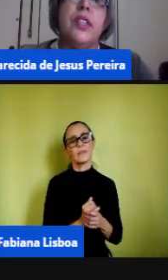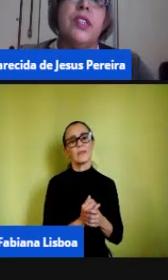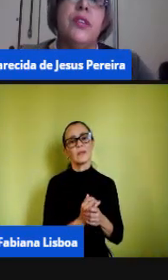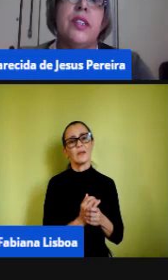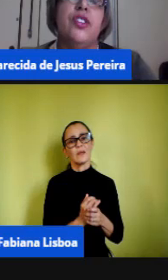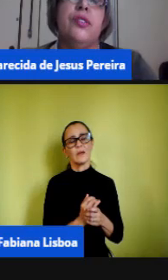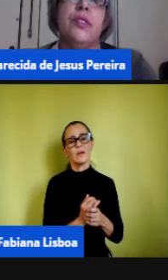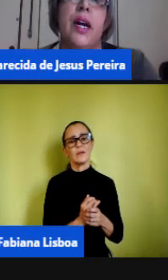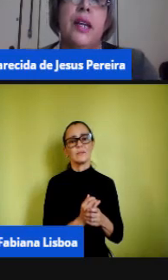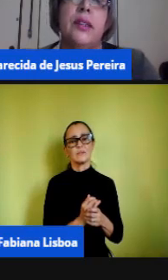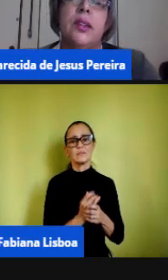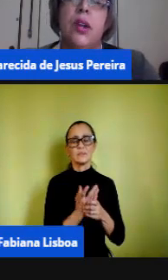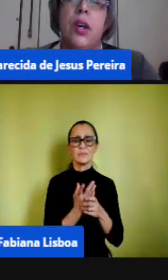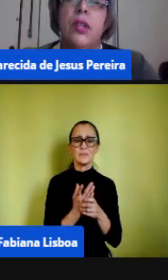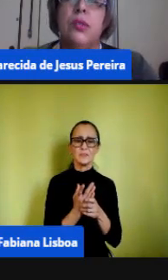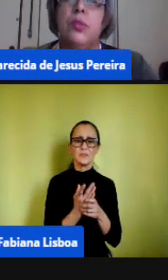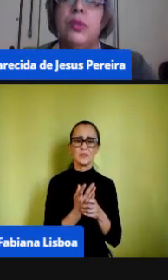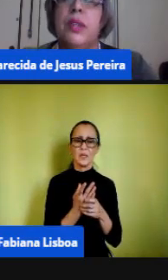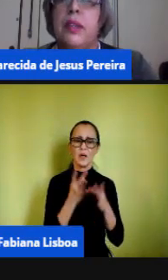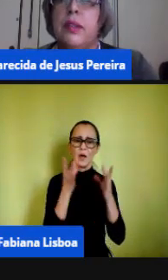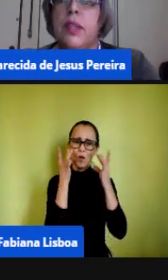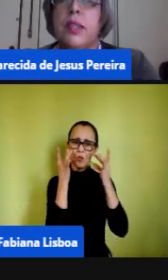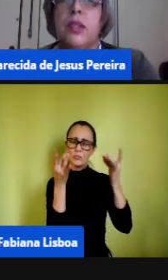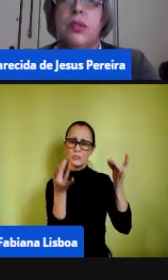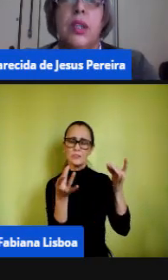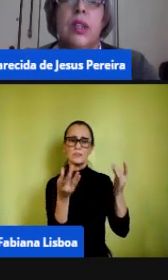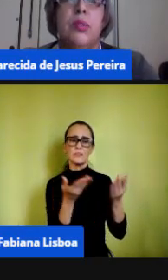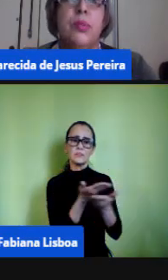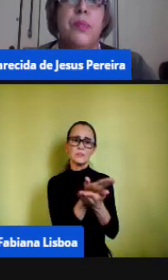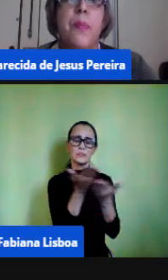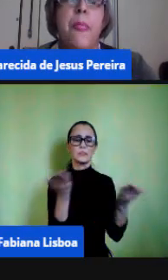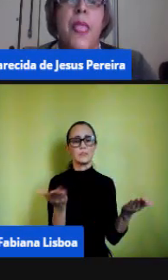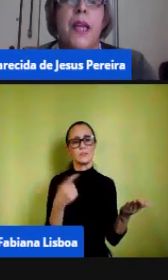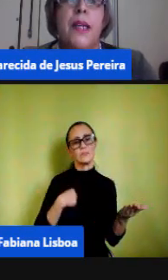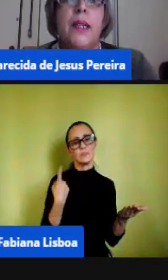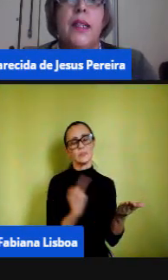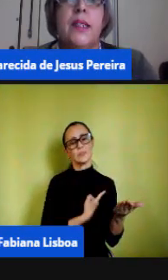acompanhando vocês com essa atividade, nós, o Grupo da Educação do Campo,